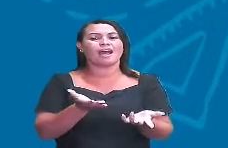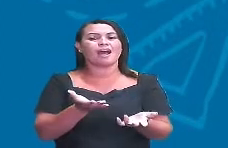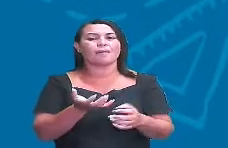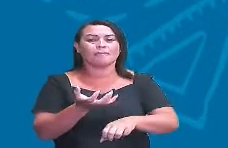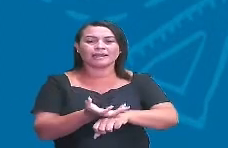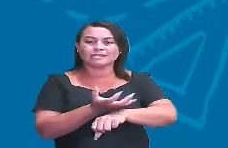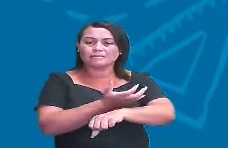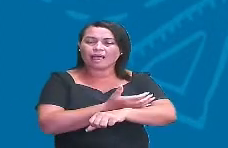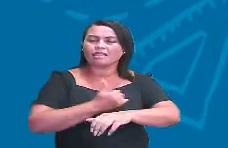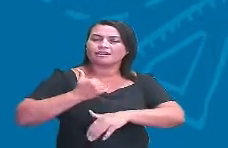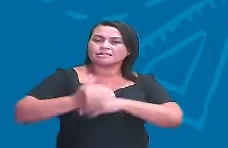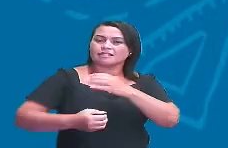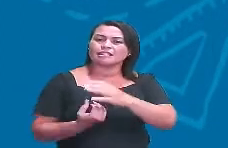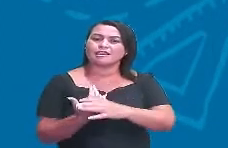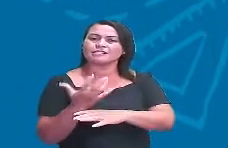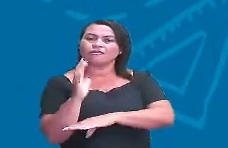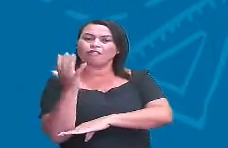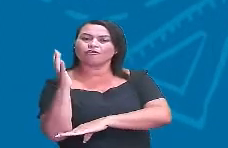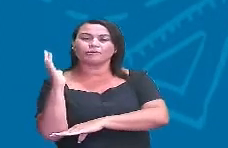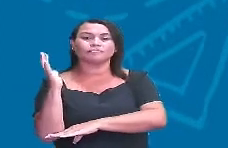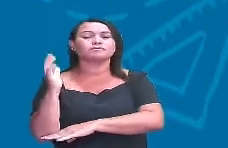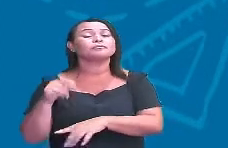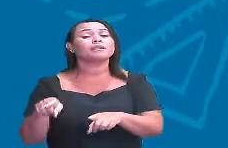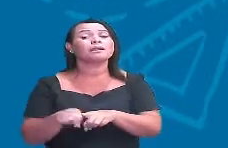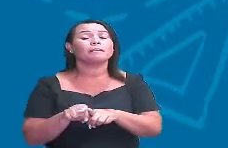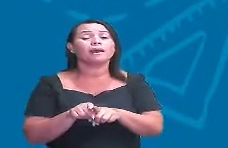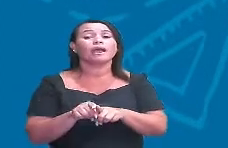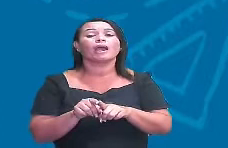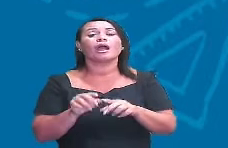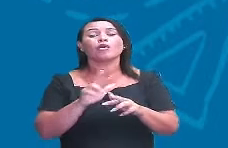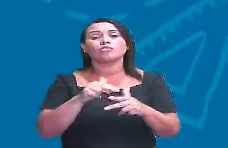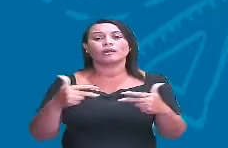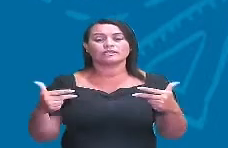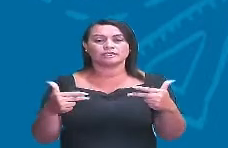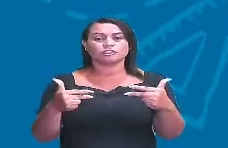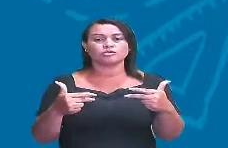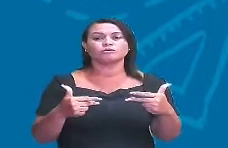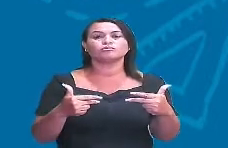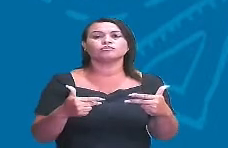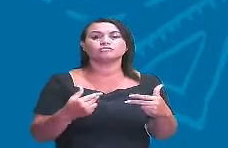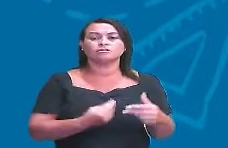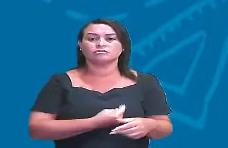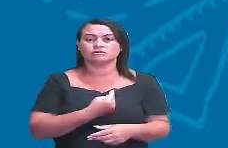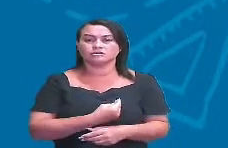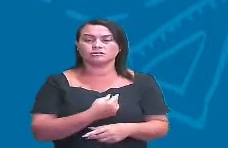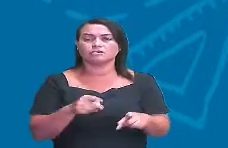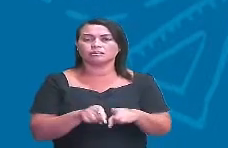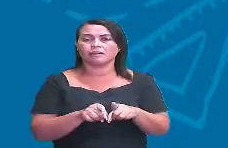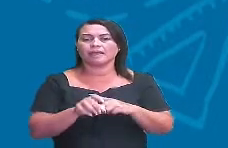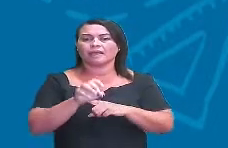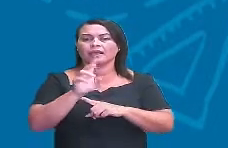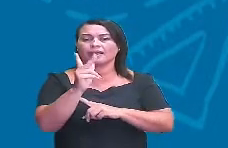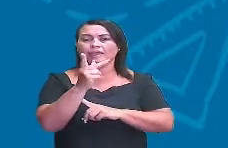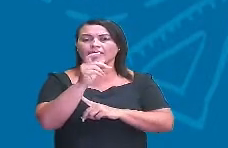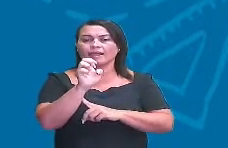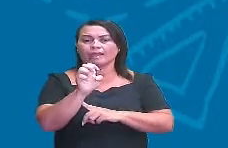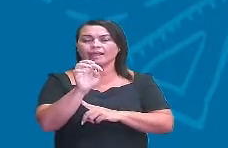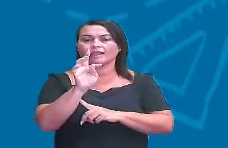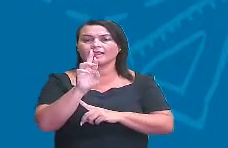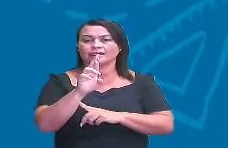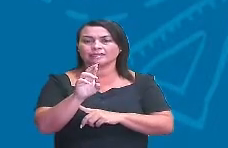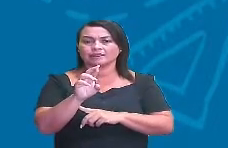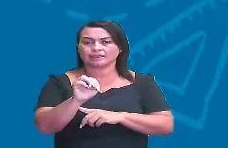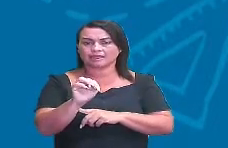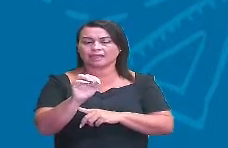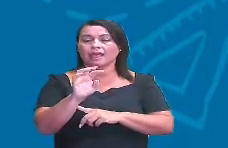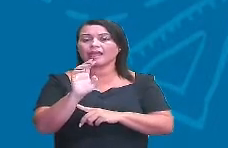se desenvolverem. Os organismos heterotróficos, eles não produzem seu próprio